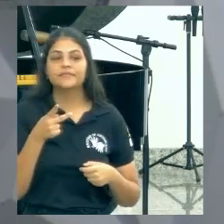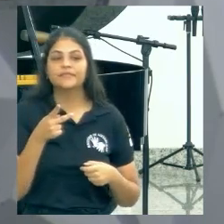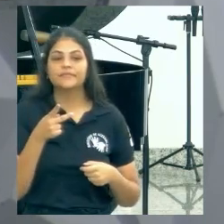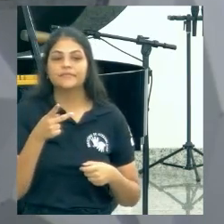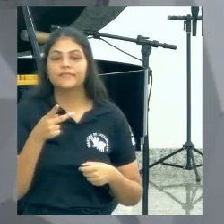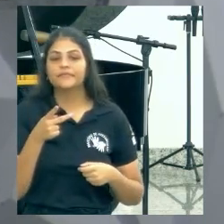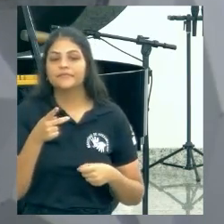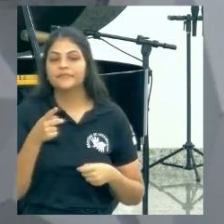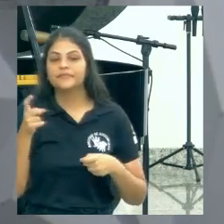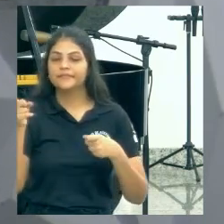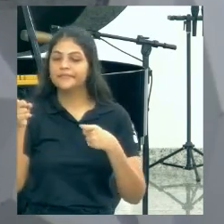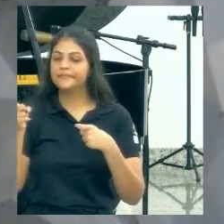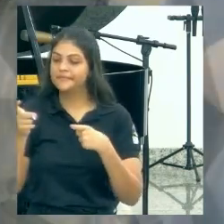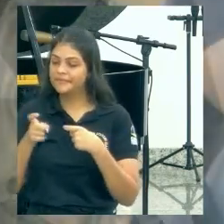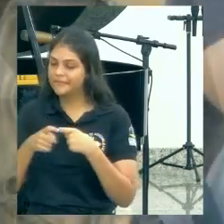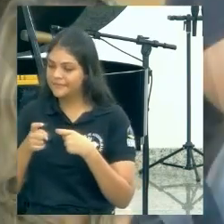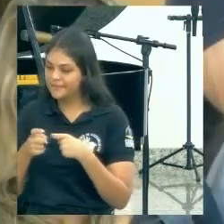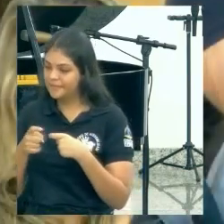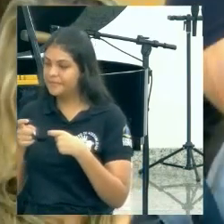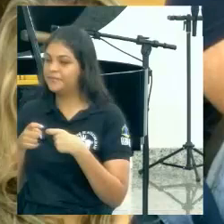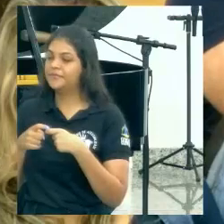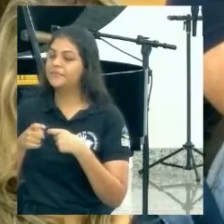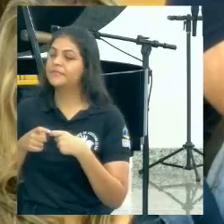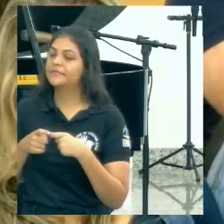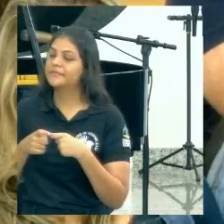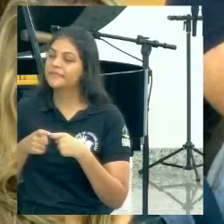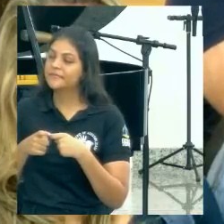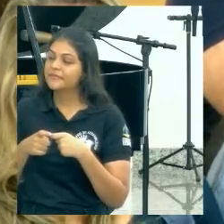doutor fulano, doutora fulana,